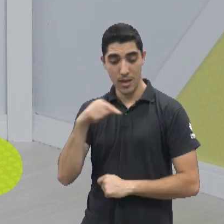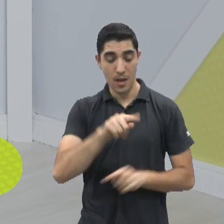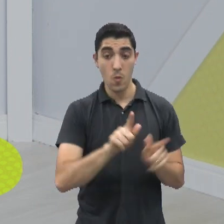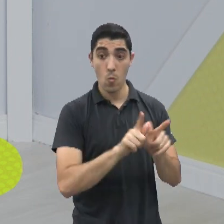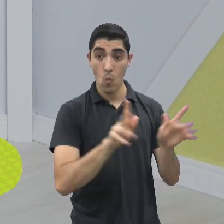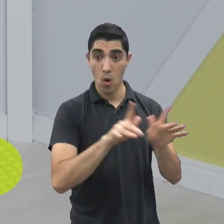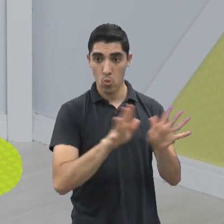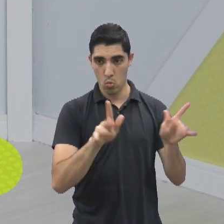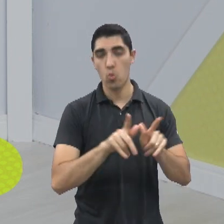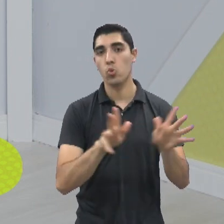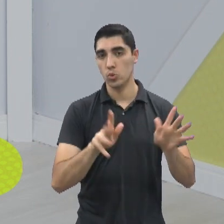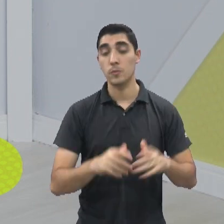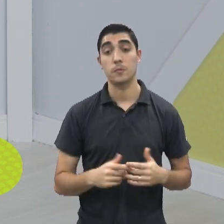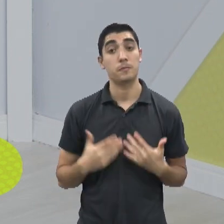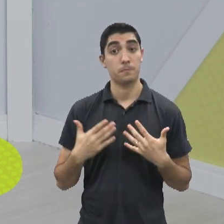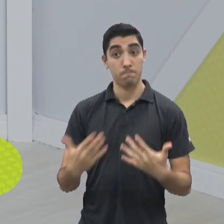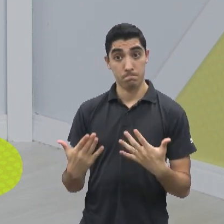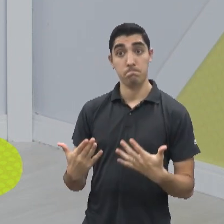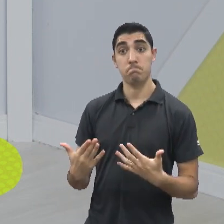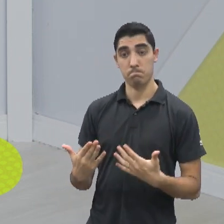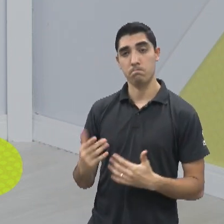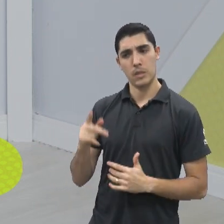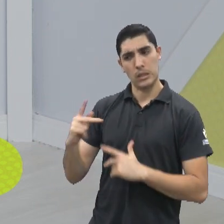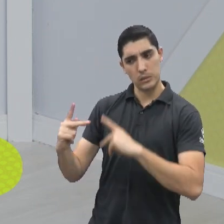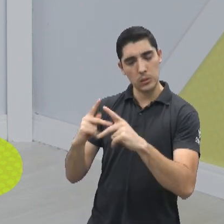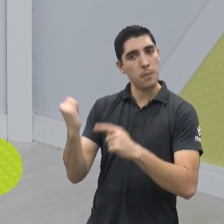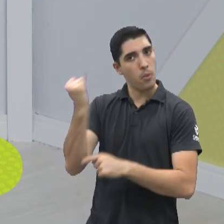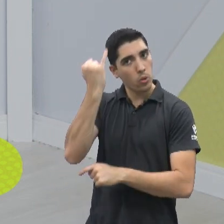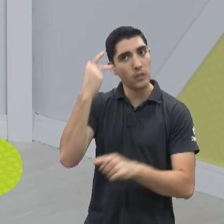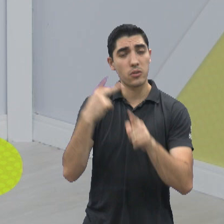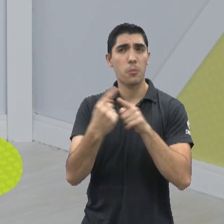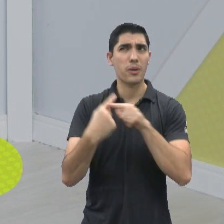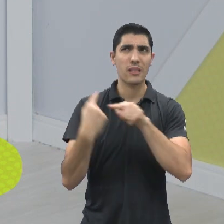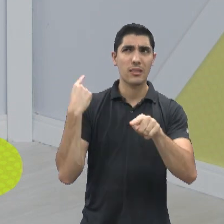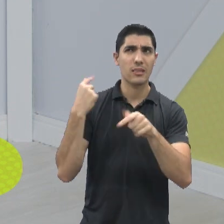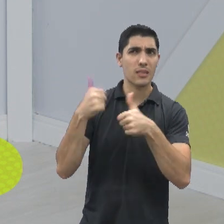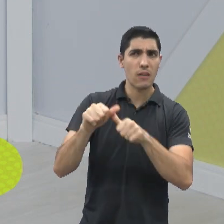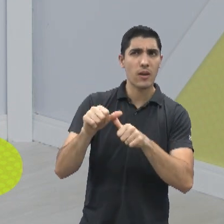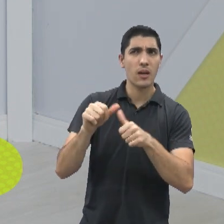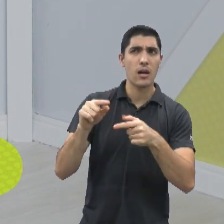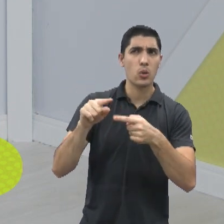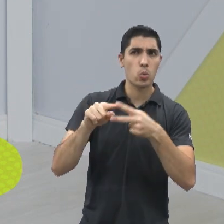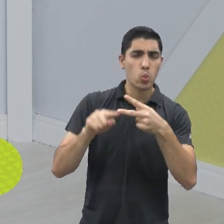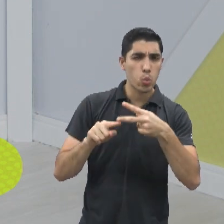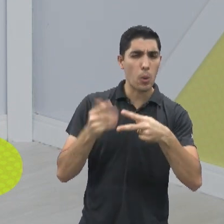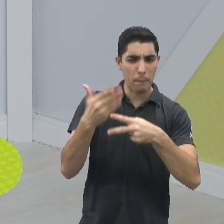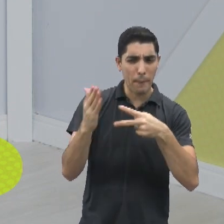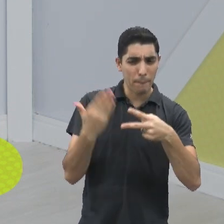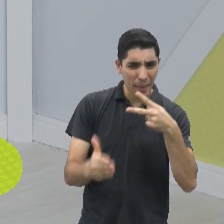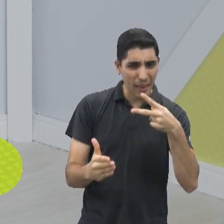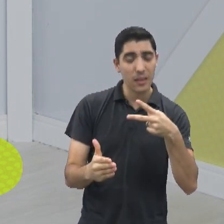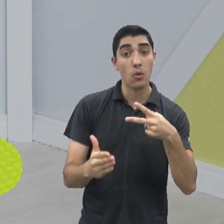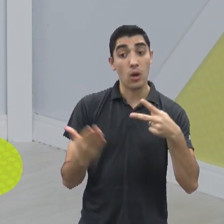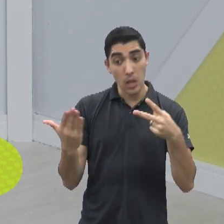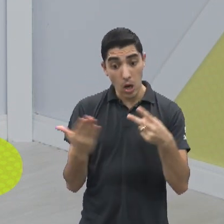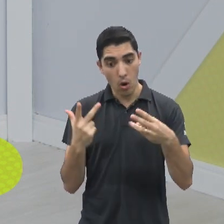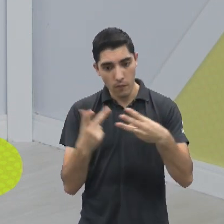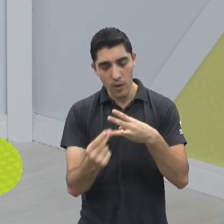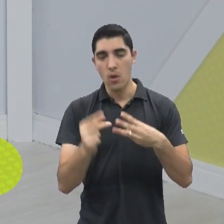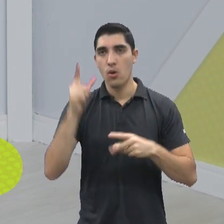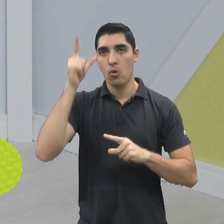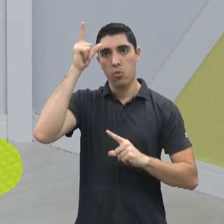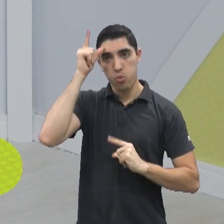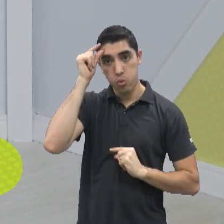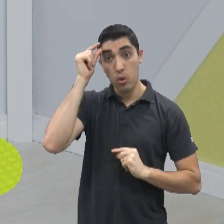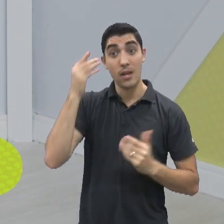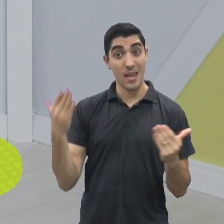José para tentar aí, né? Vinha de derrotas também, né? 3 derrotas seguidas. Importante para dar um respiro aí e mirar o